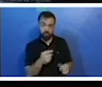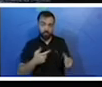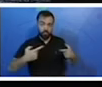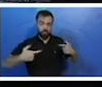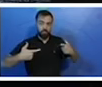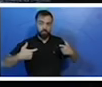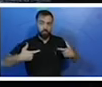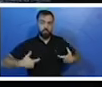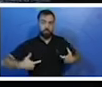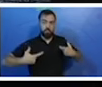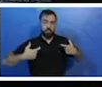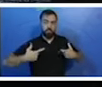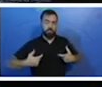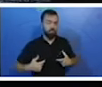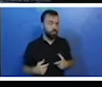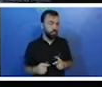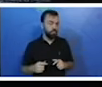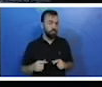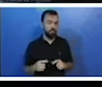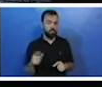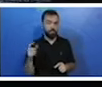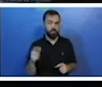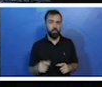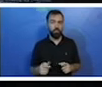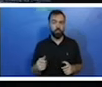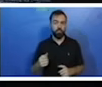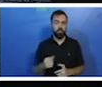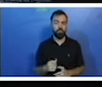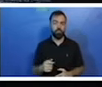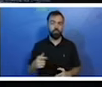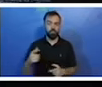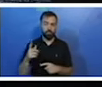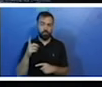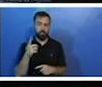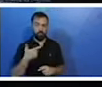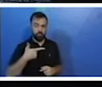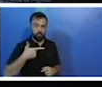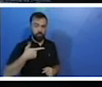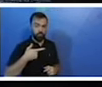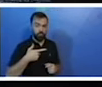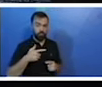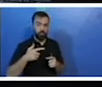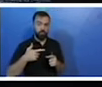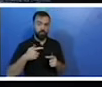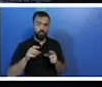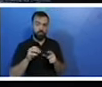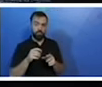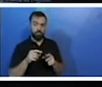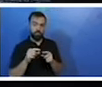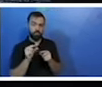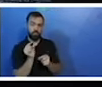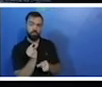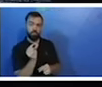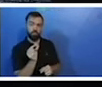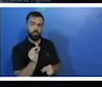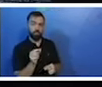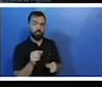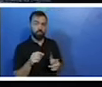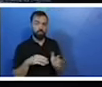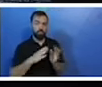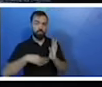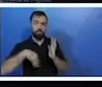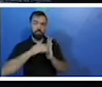guerra, onde os atletas utilizam armas com balas de tinta, né? Balas